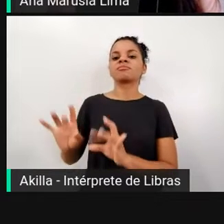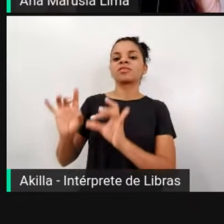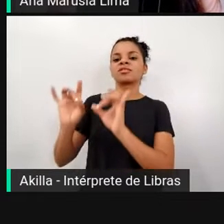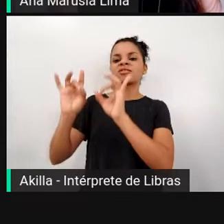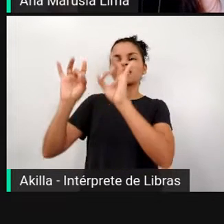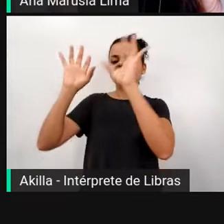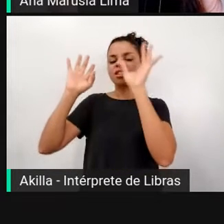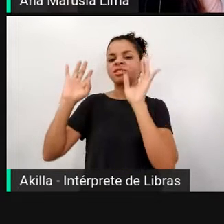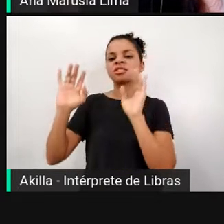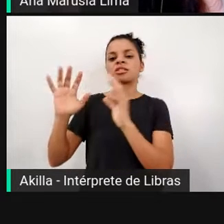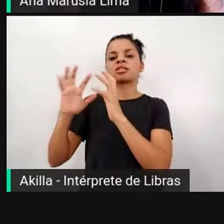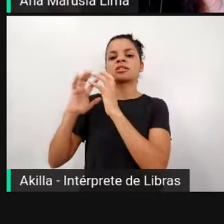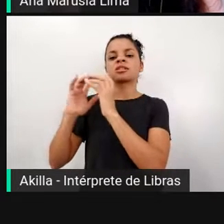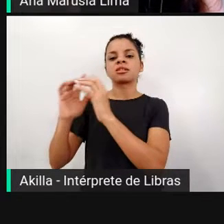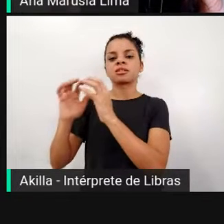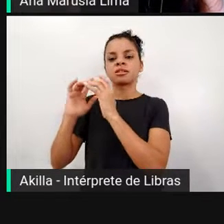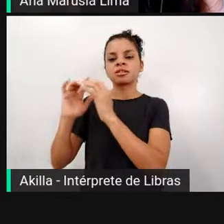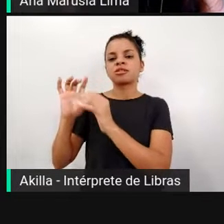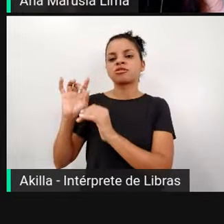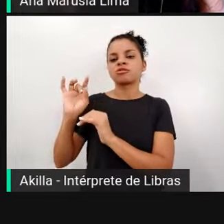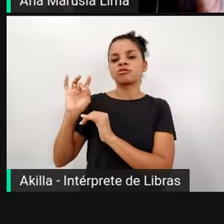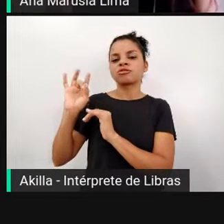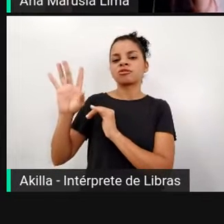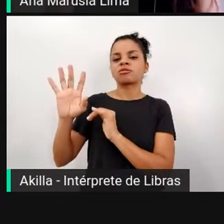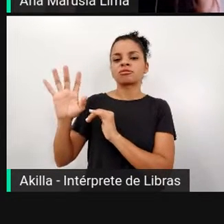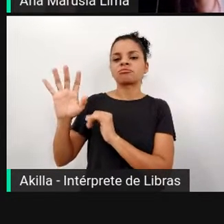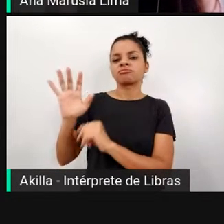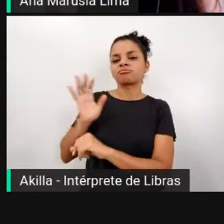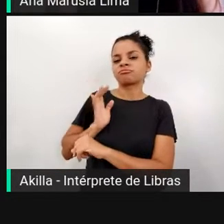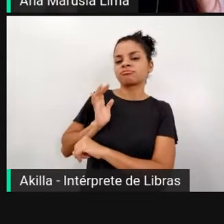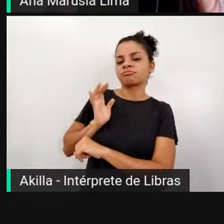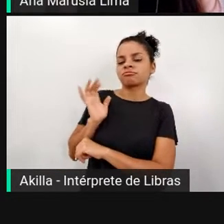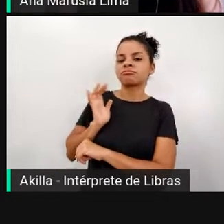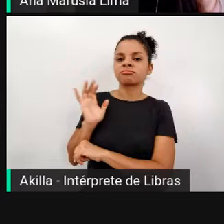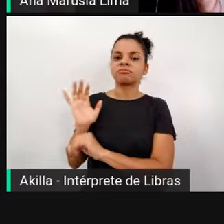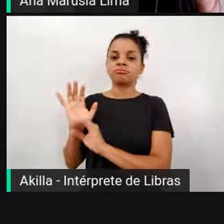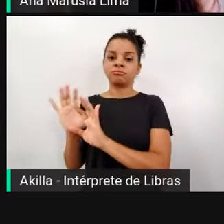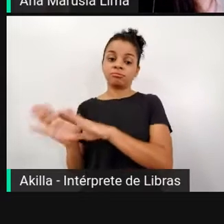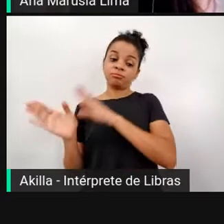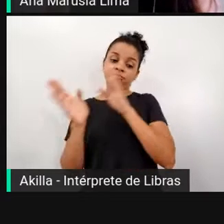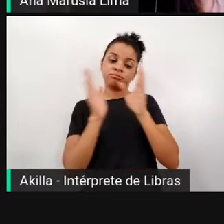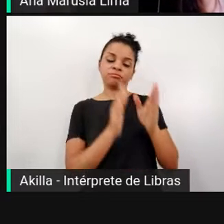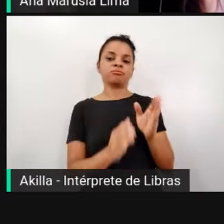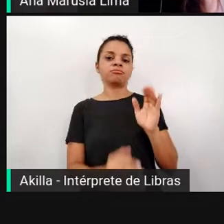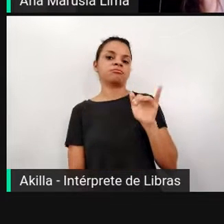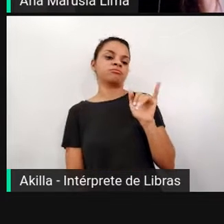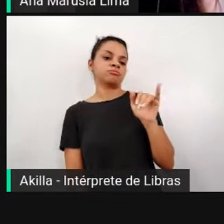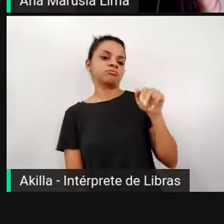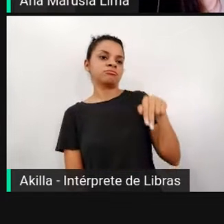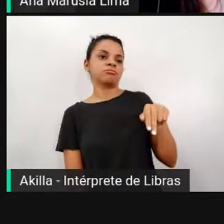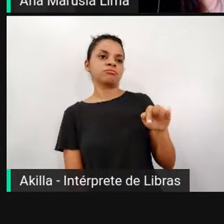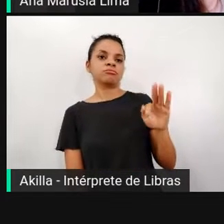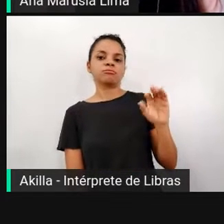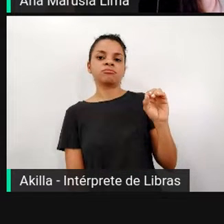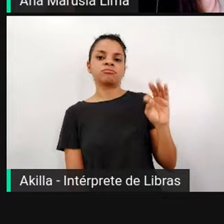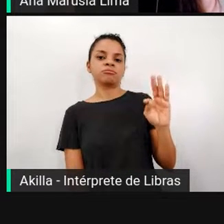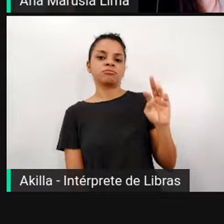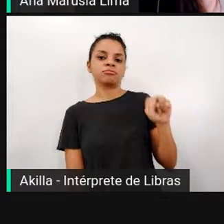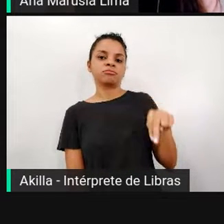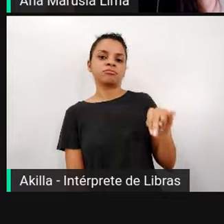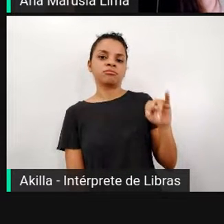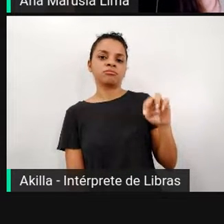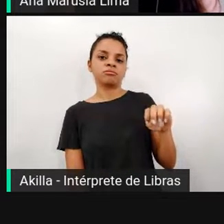isso, é elitista e pouco atrativo. Ao passo que o infotenimento resgataria a cultura popular,